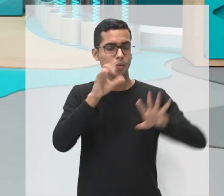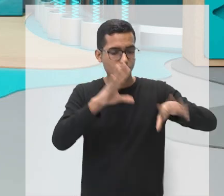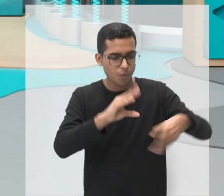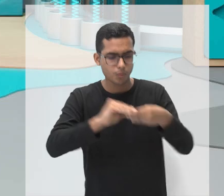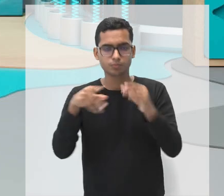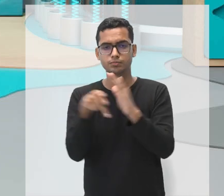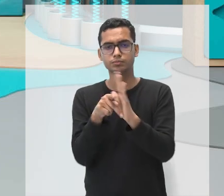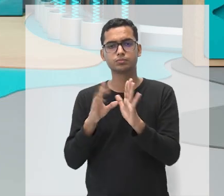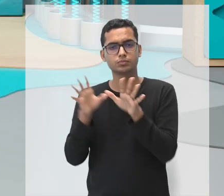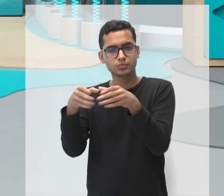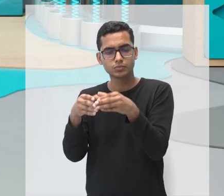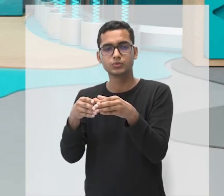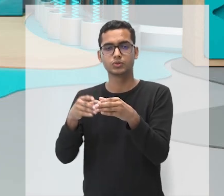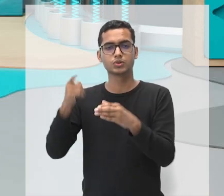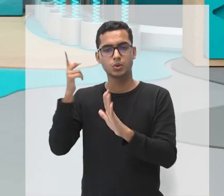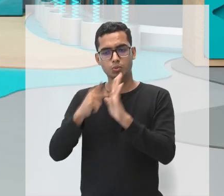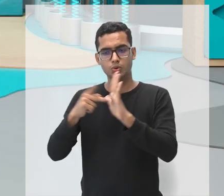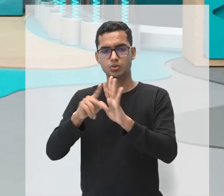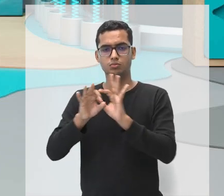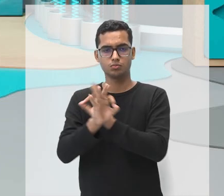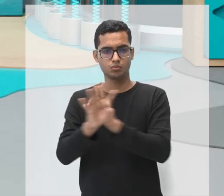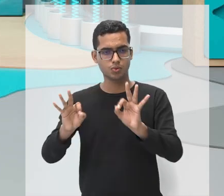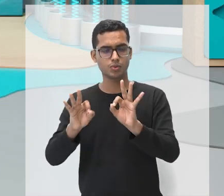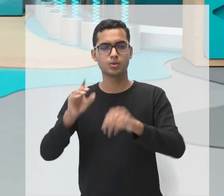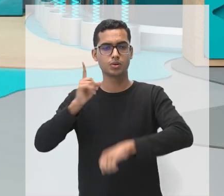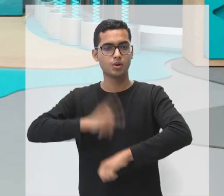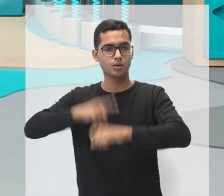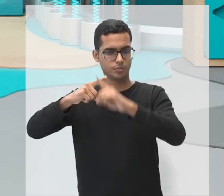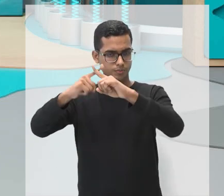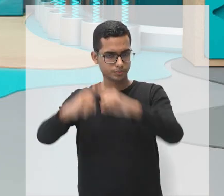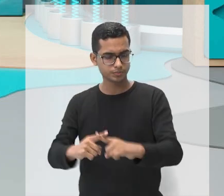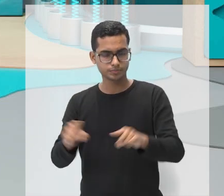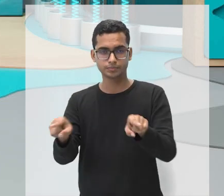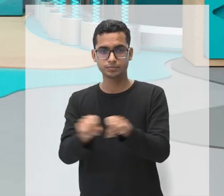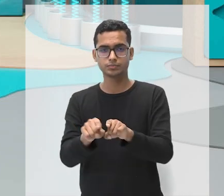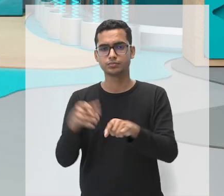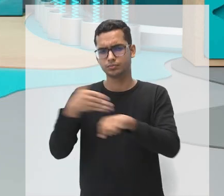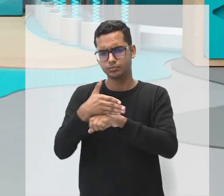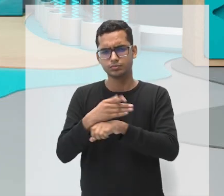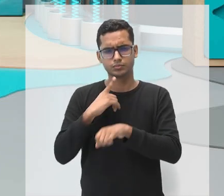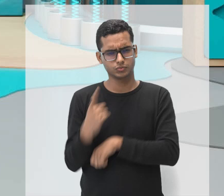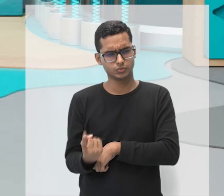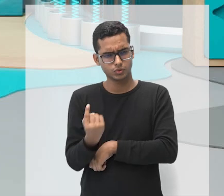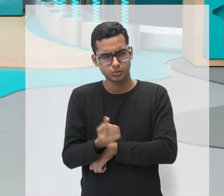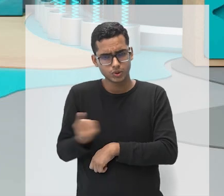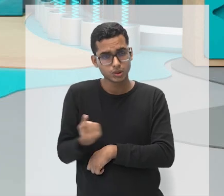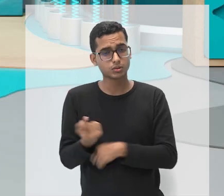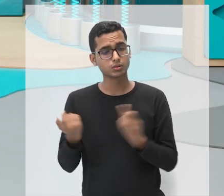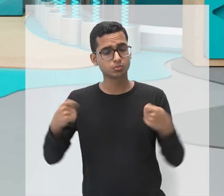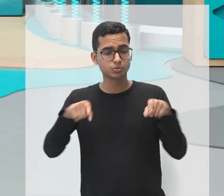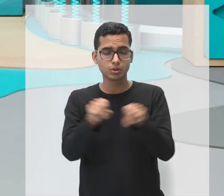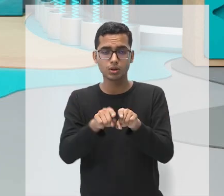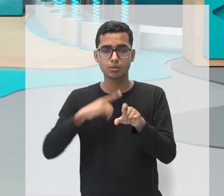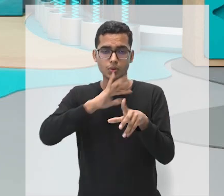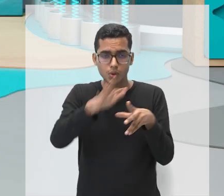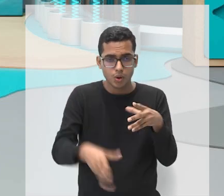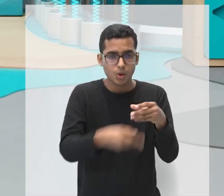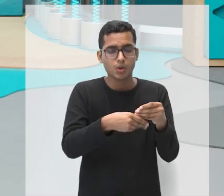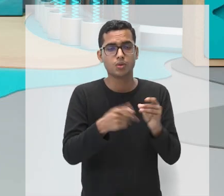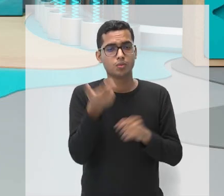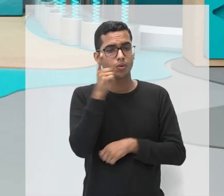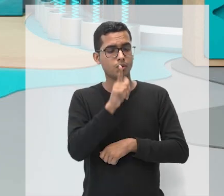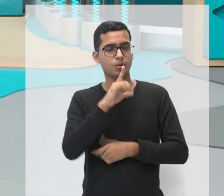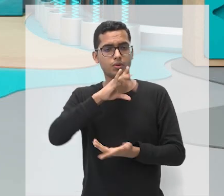contribuição para os resultados. Claro que a participação individual ela contribui para o resultado coletivo e reforça